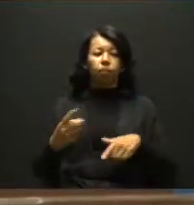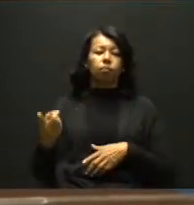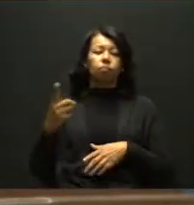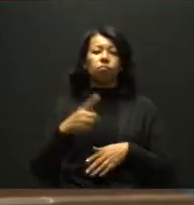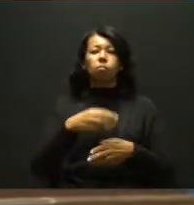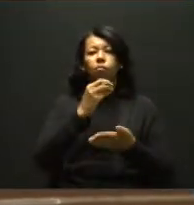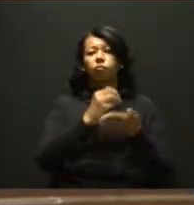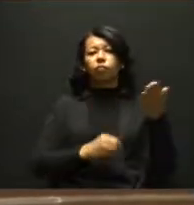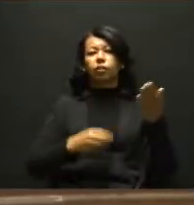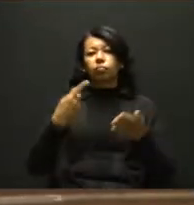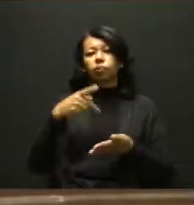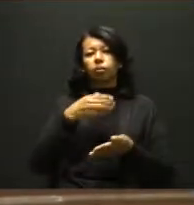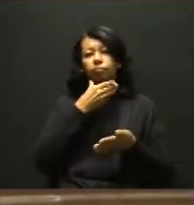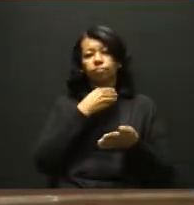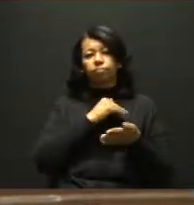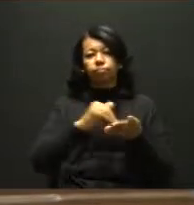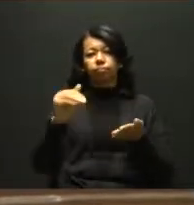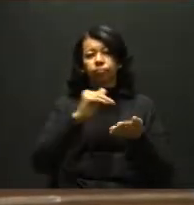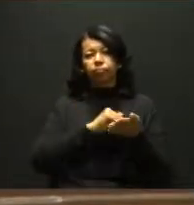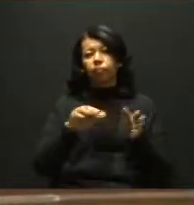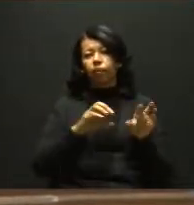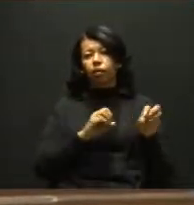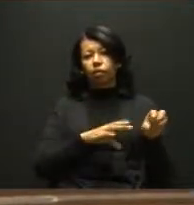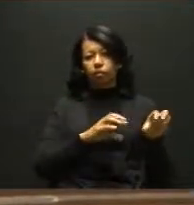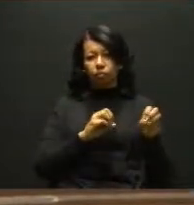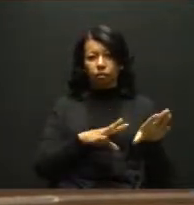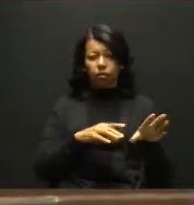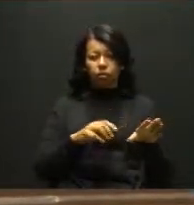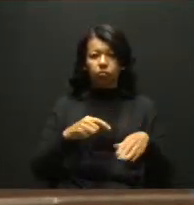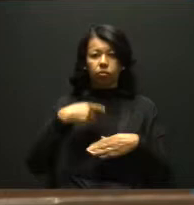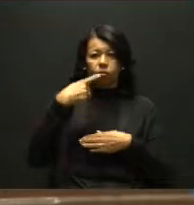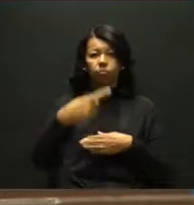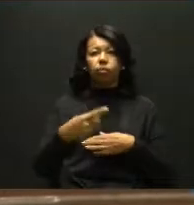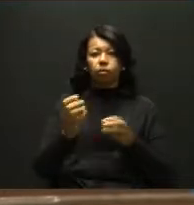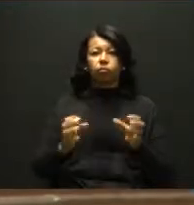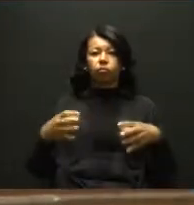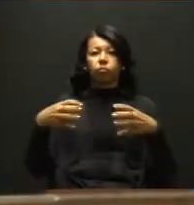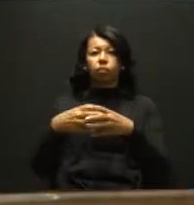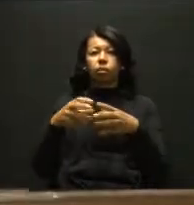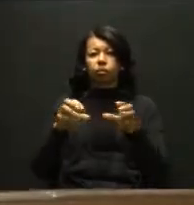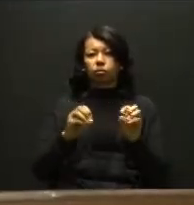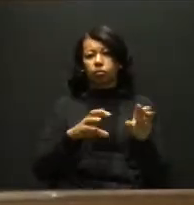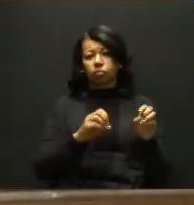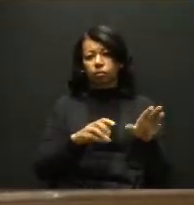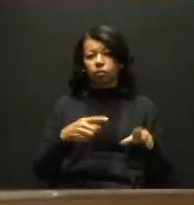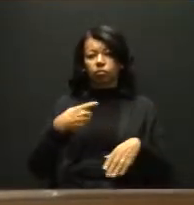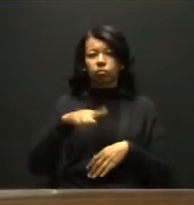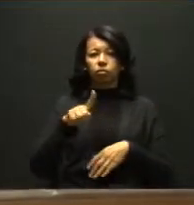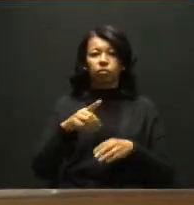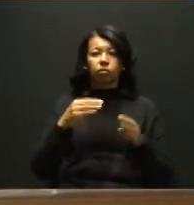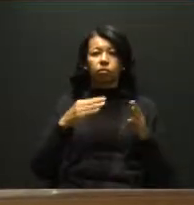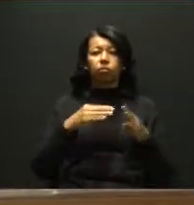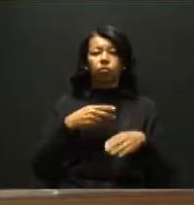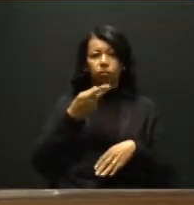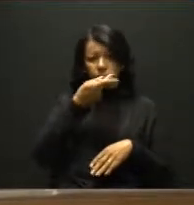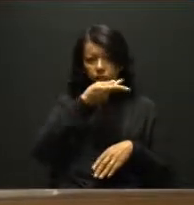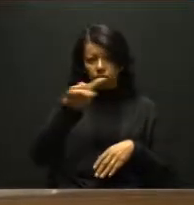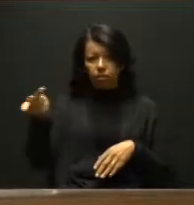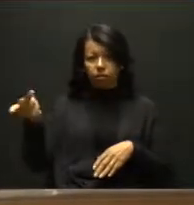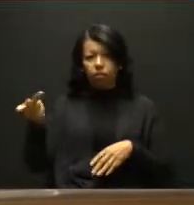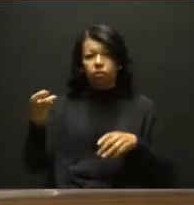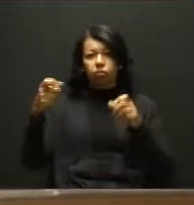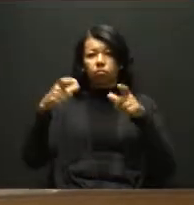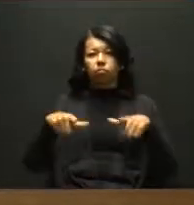para a secretaria de educação através da comissão de educação está visitando os próprios públicos às escolas